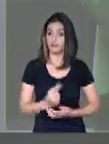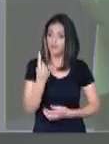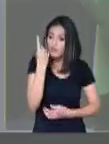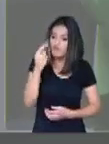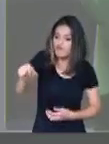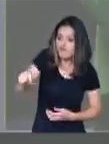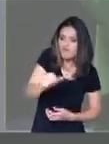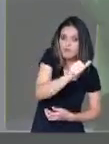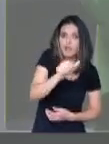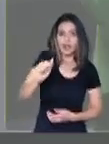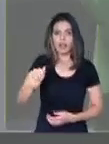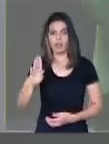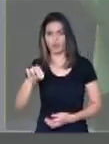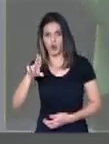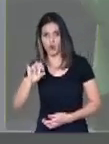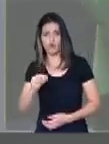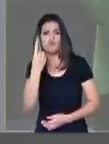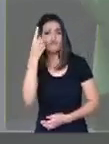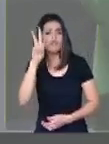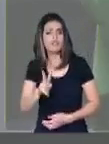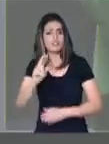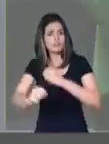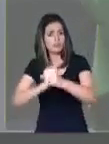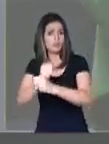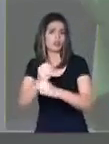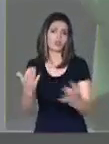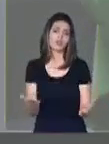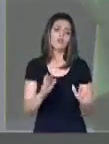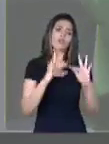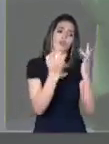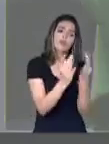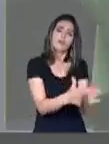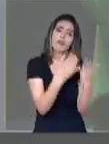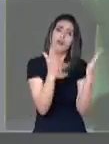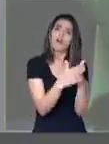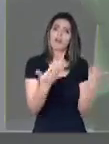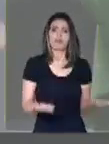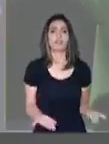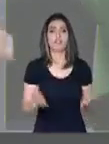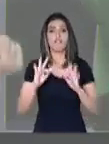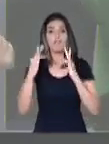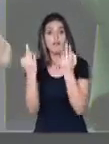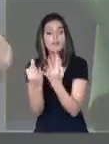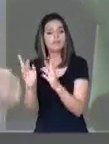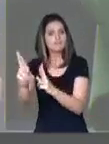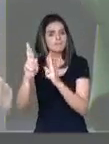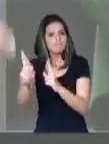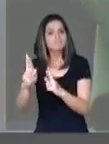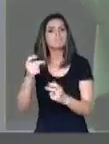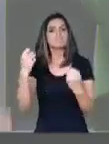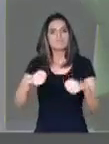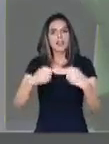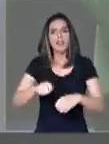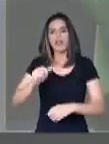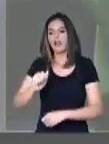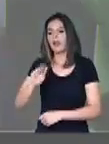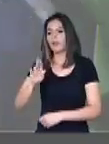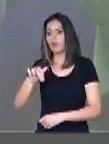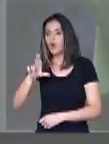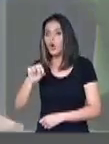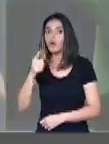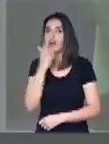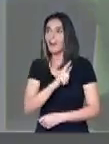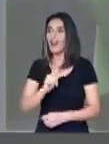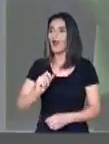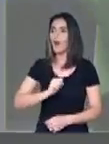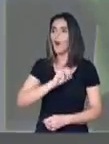abono salarial, uma vez por ano, das famílias mais pobres desse país, das famílias que esperam esse abono para pagar suas